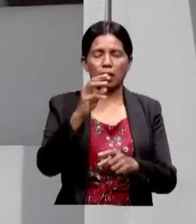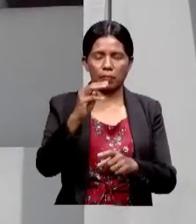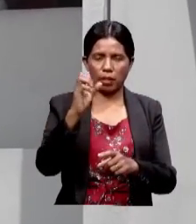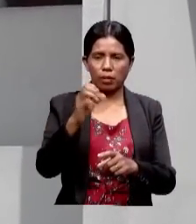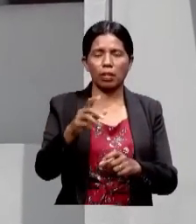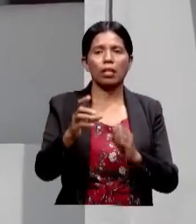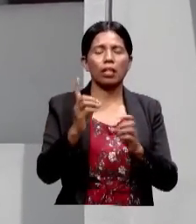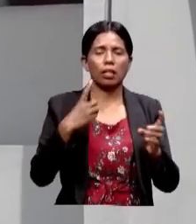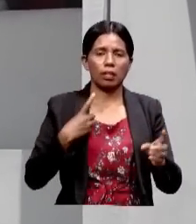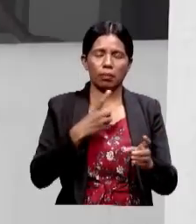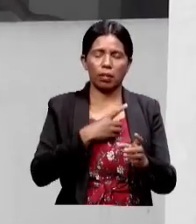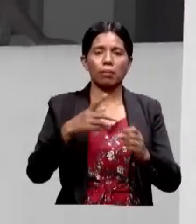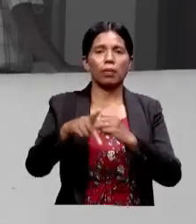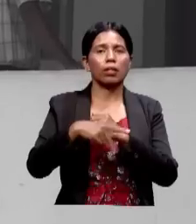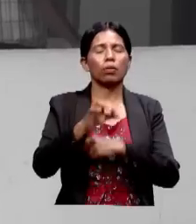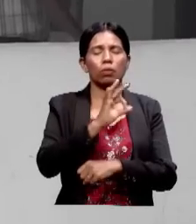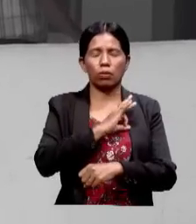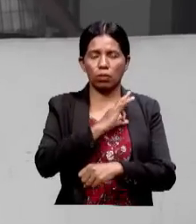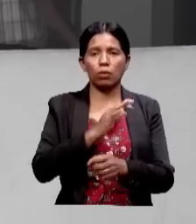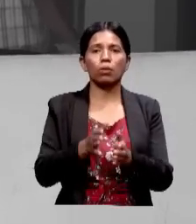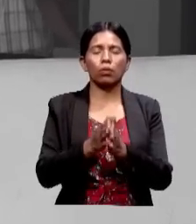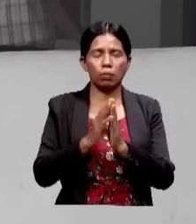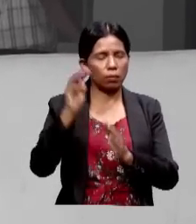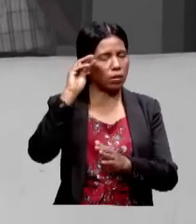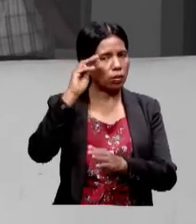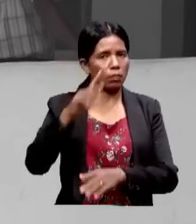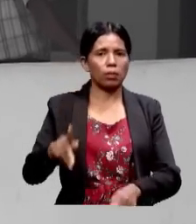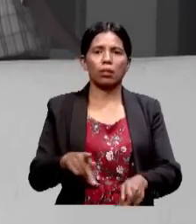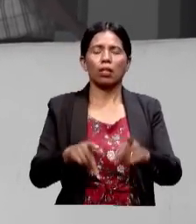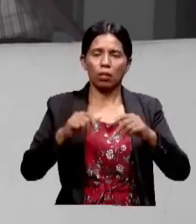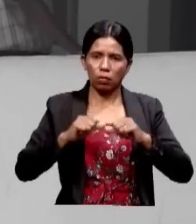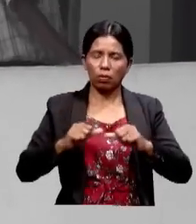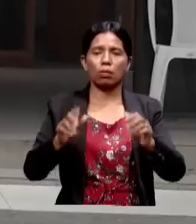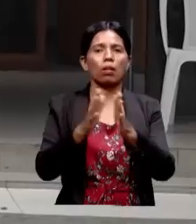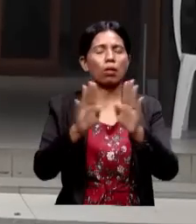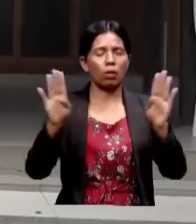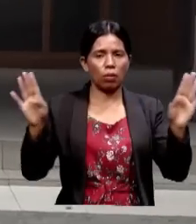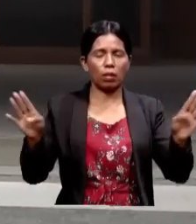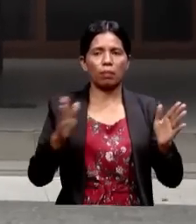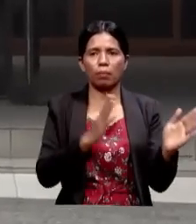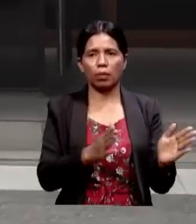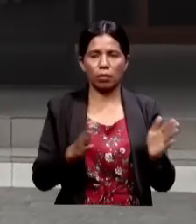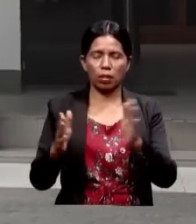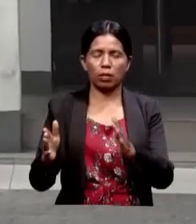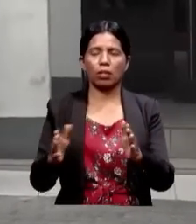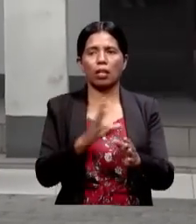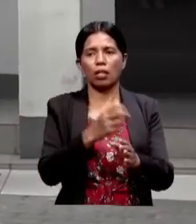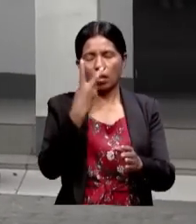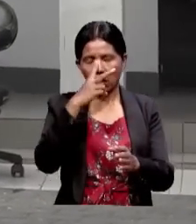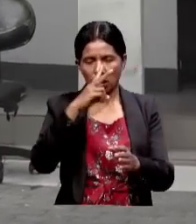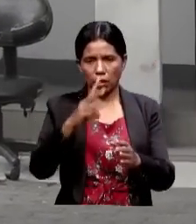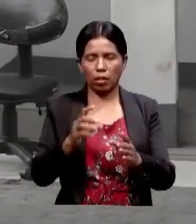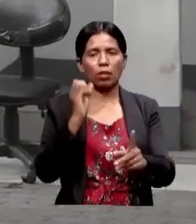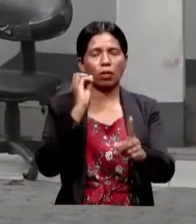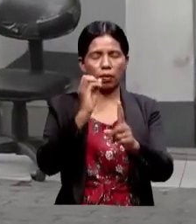a Parlamento Nacional, o seu Ministério Público, ato continua loca processo, ba suspeito LM, haré ba